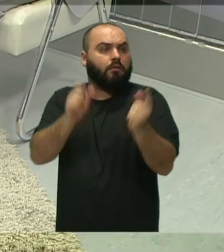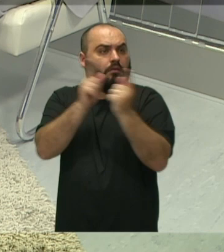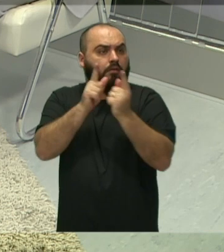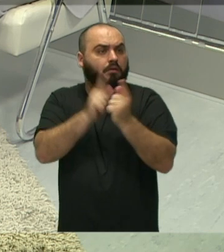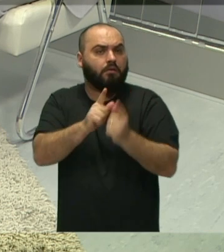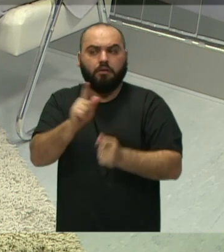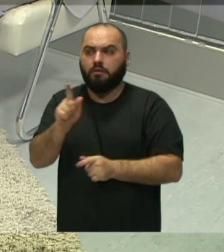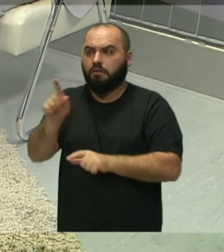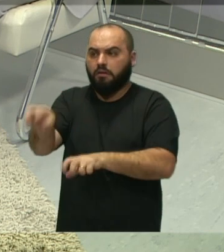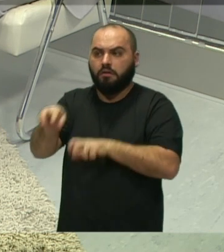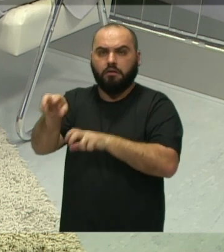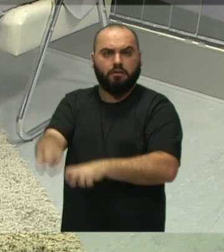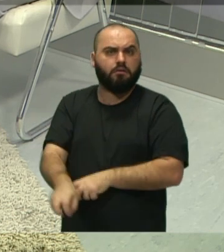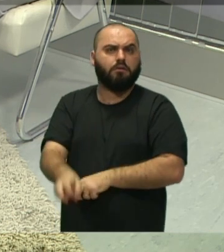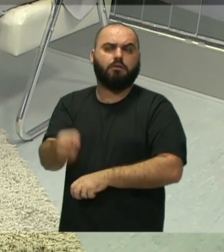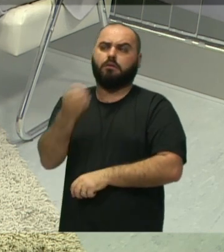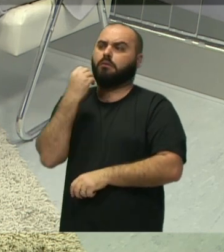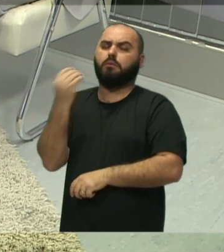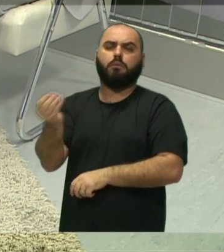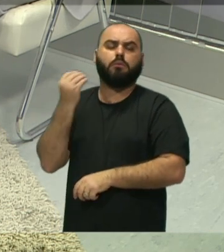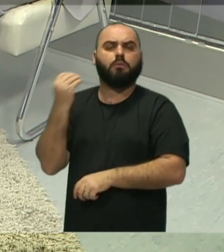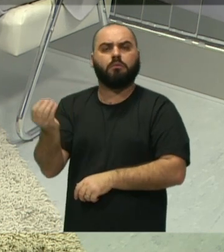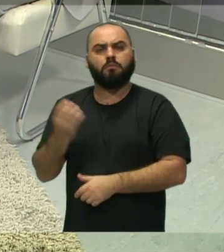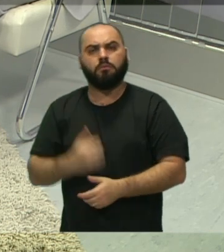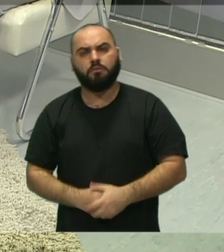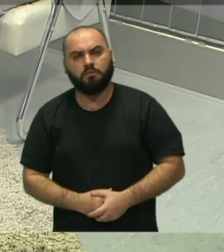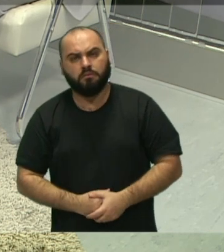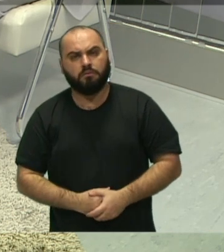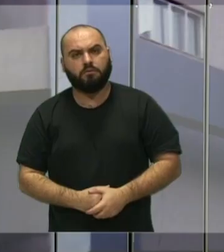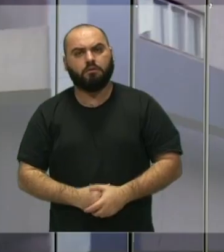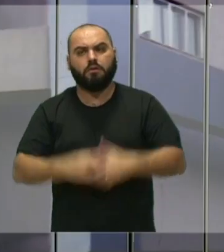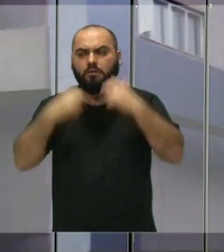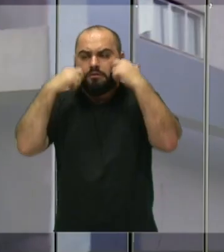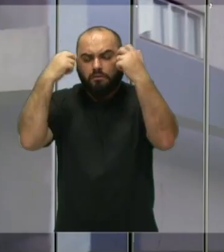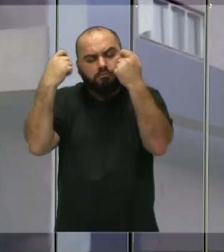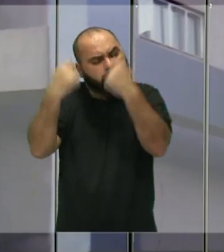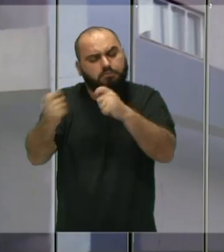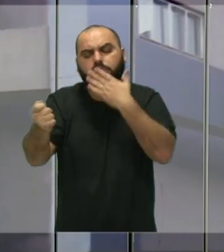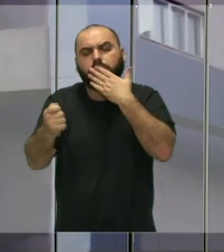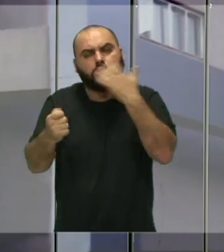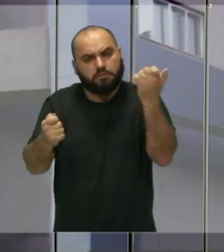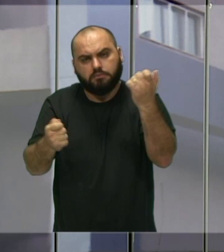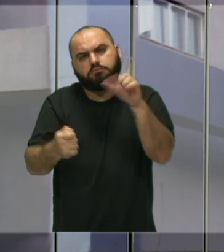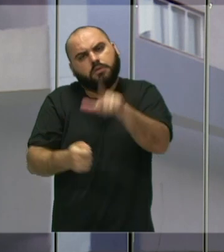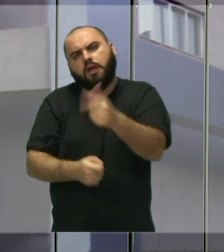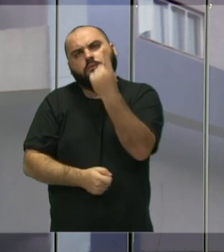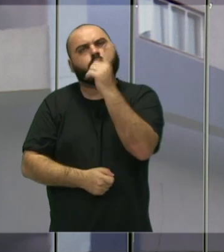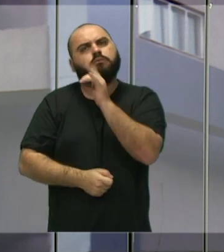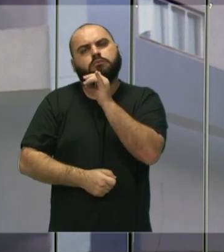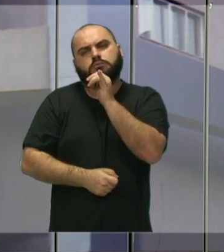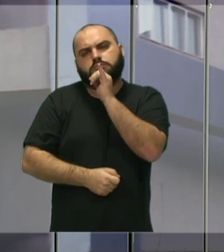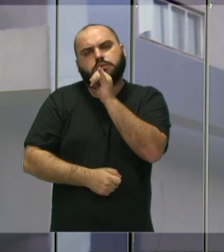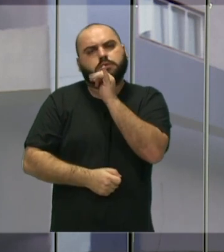me desculpe, é vergonhoso. Então, nós precisamos e devemos melhorar isso. Então, é um dos exemplos que eu poderia te citar